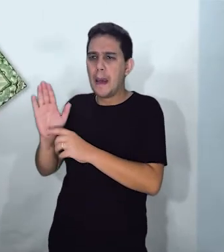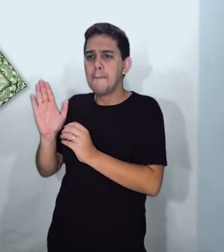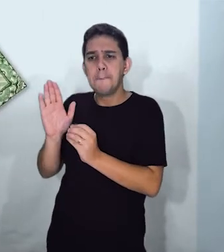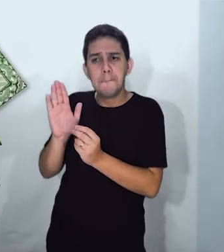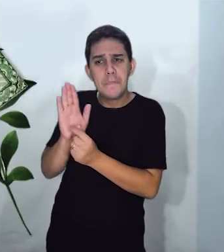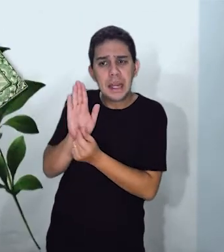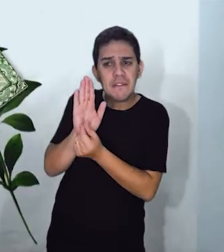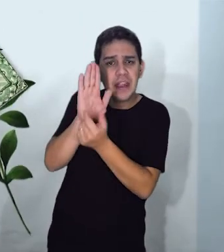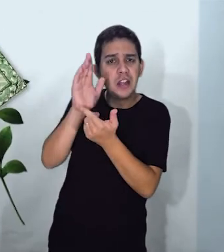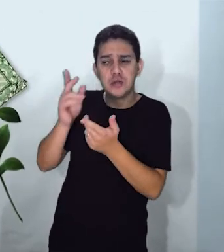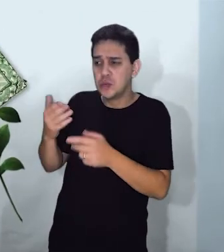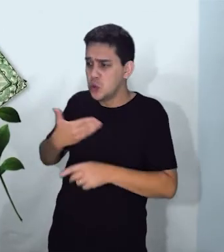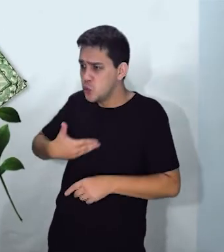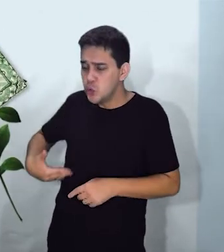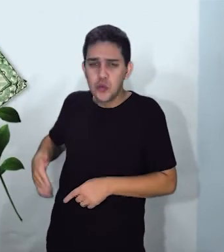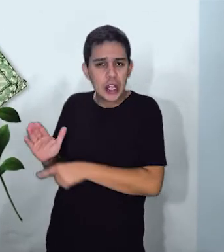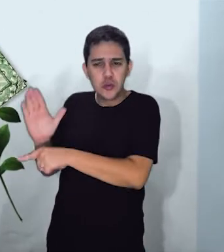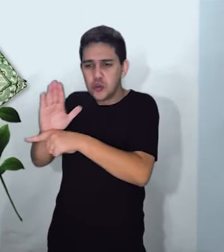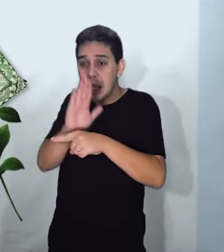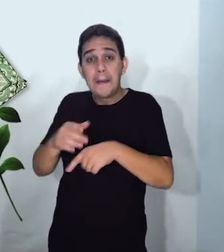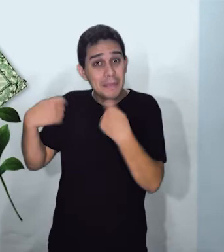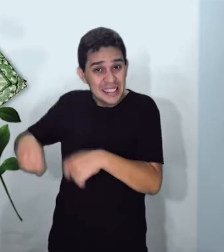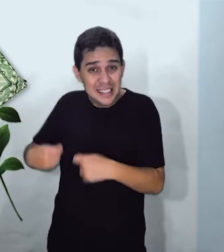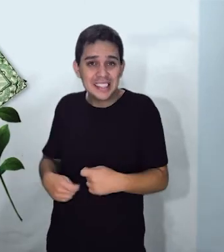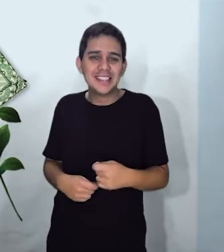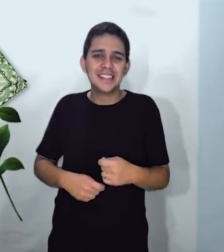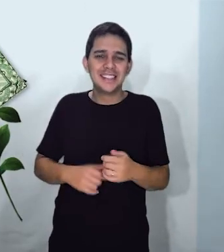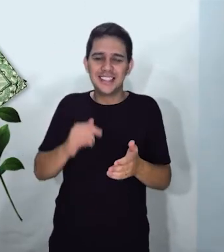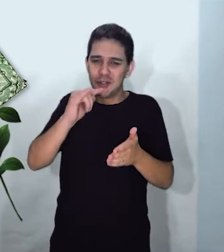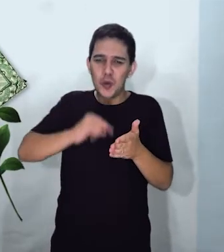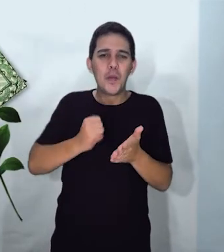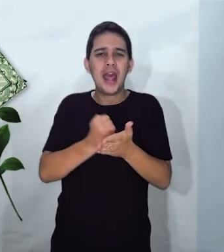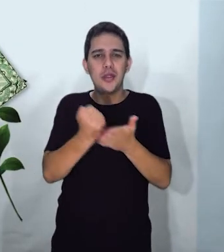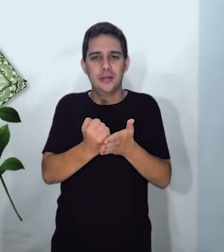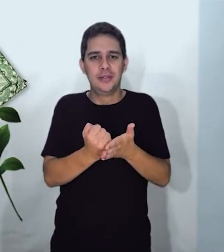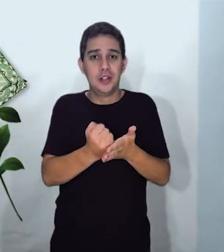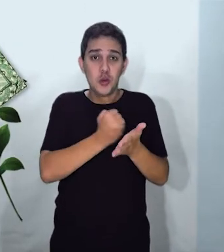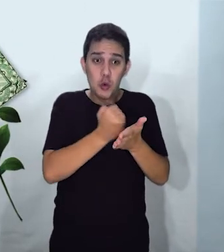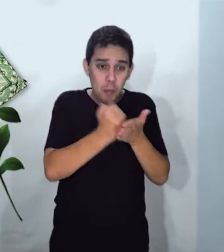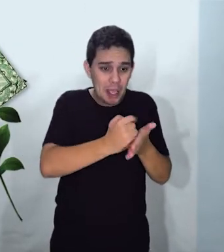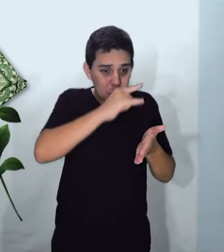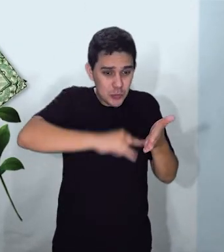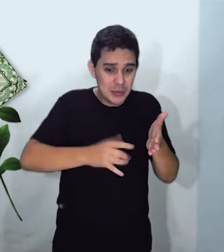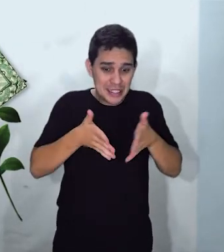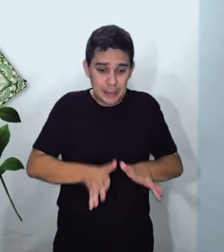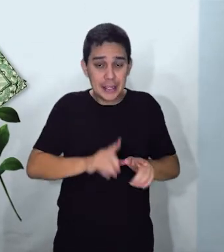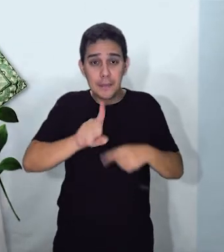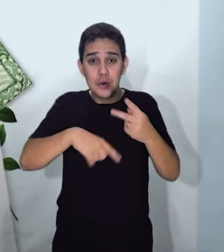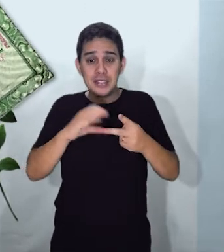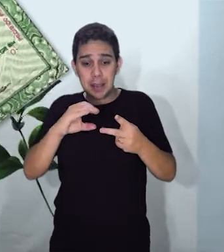das vezes são necessários para que haja